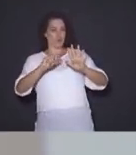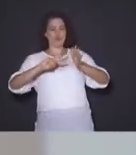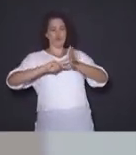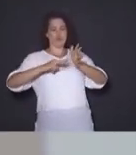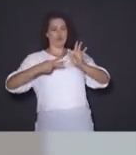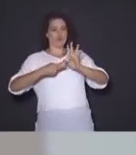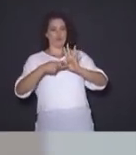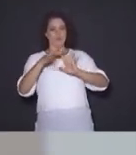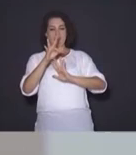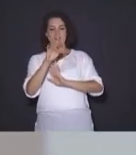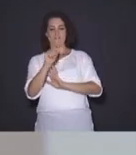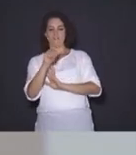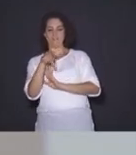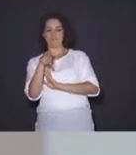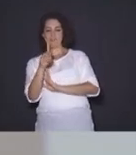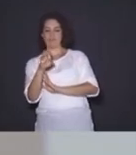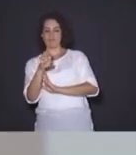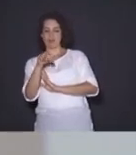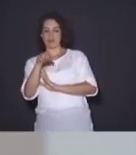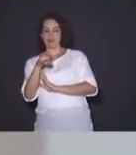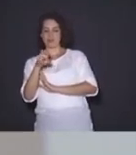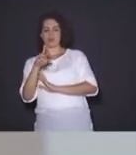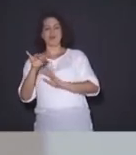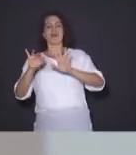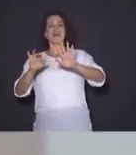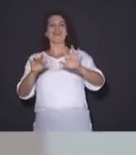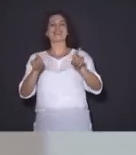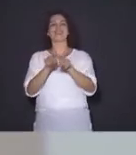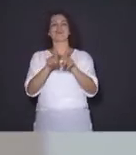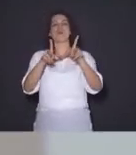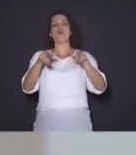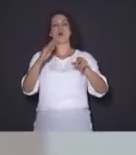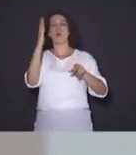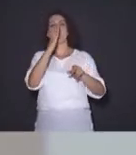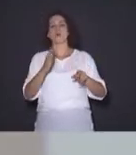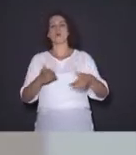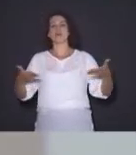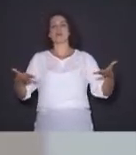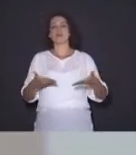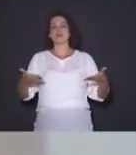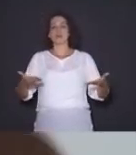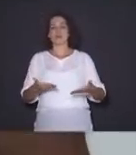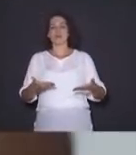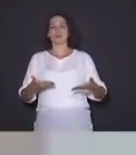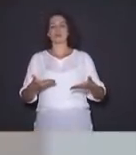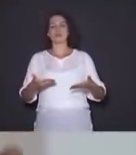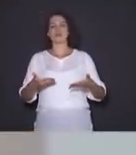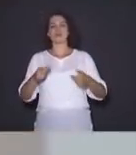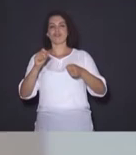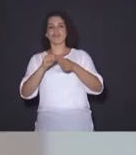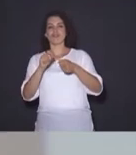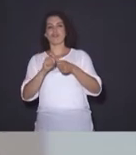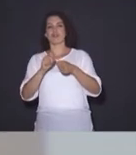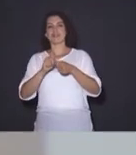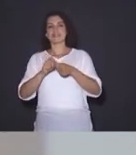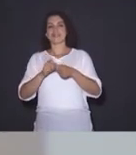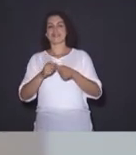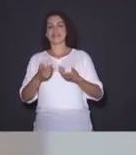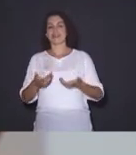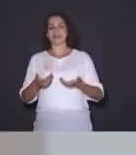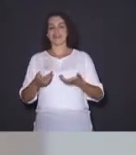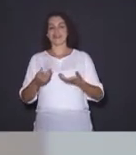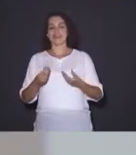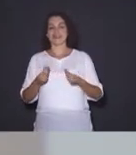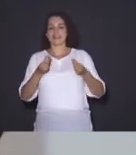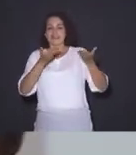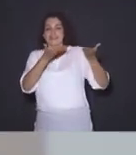que é um absurdo a polícia federal e ao tribunal superior eleitoral brown ou tão grave quanto entregar